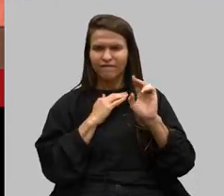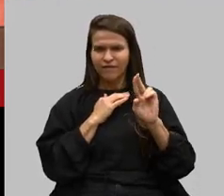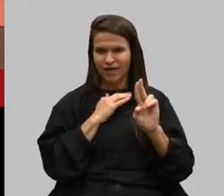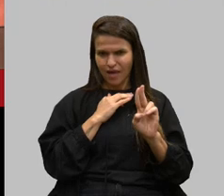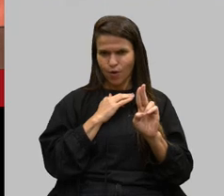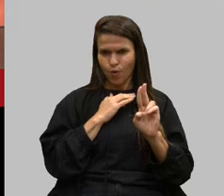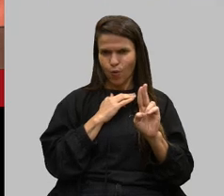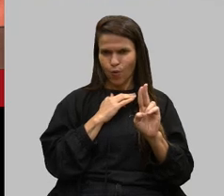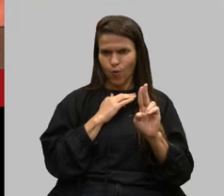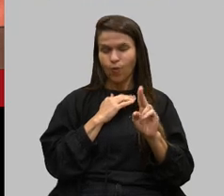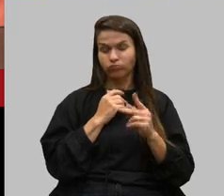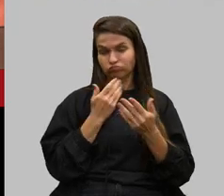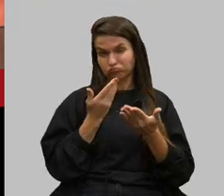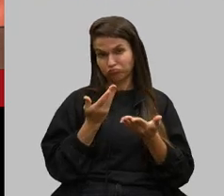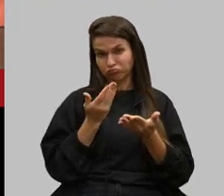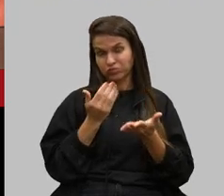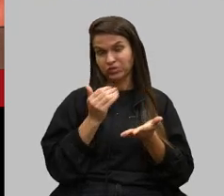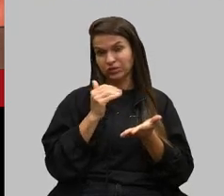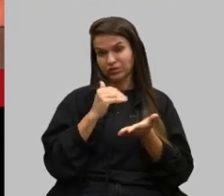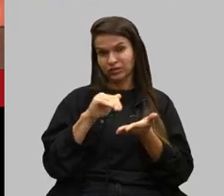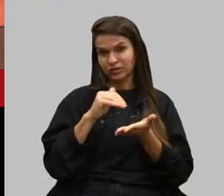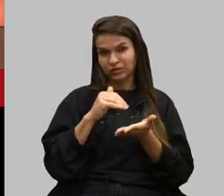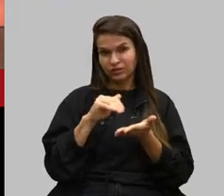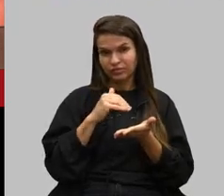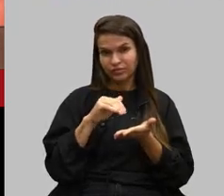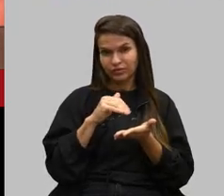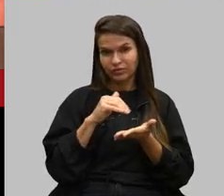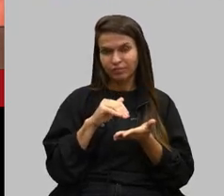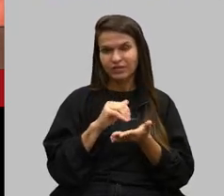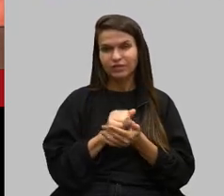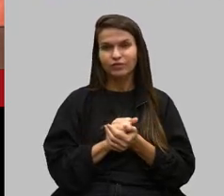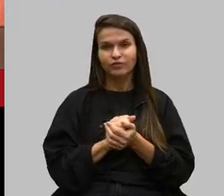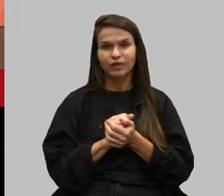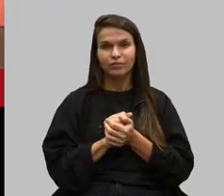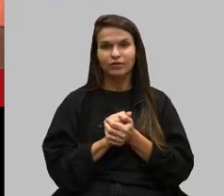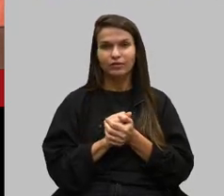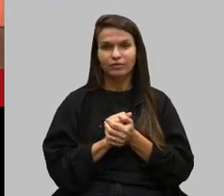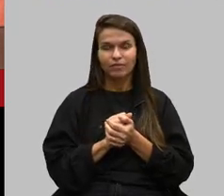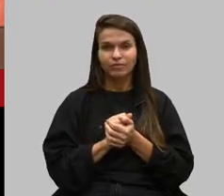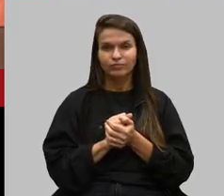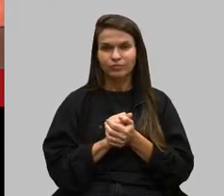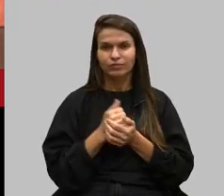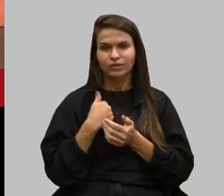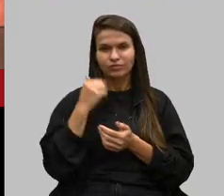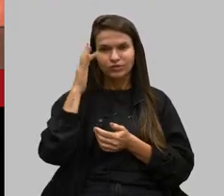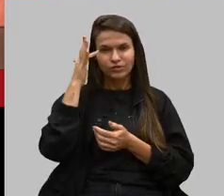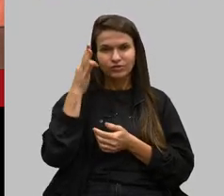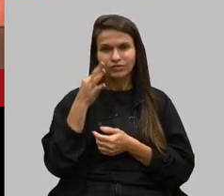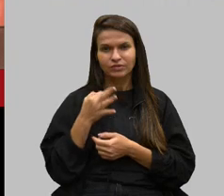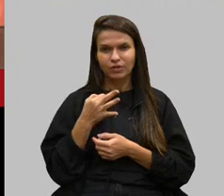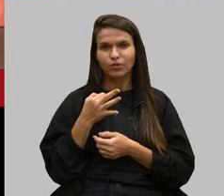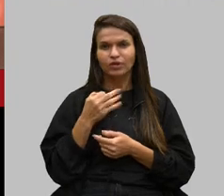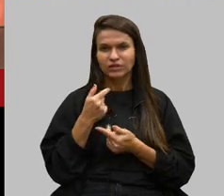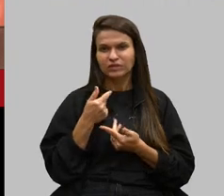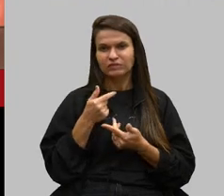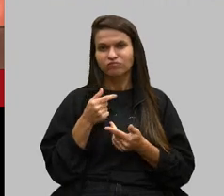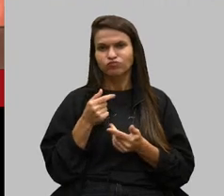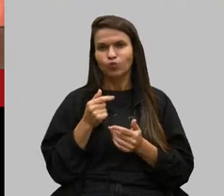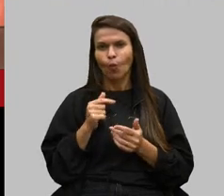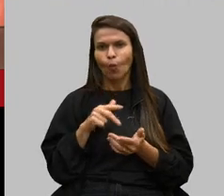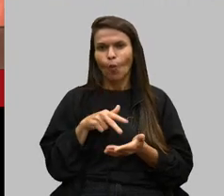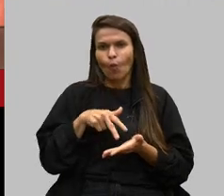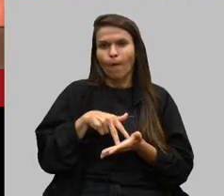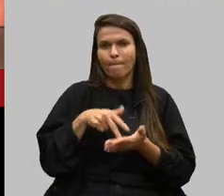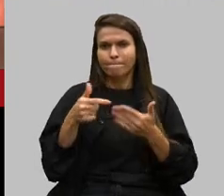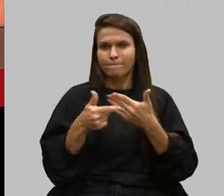E aí secretário Gustavo avadis você tem feito no meu entendimento o papel de São João de trazer